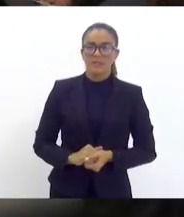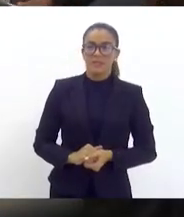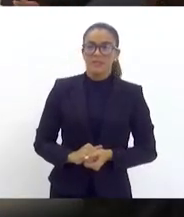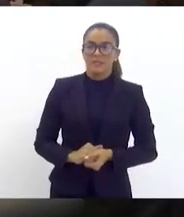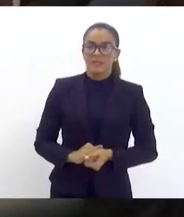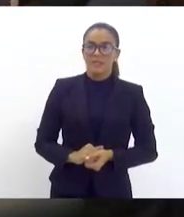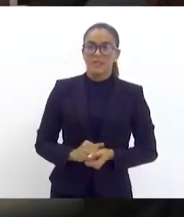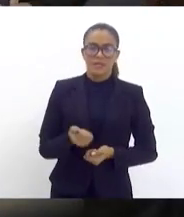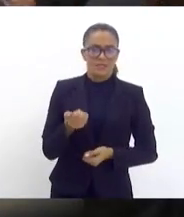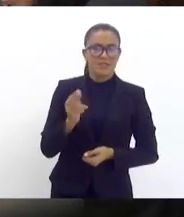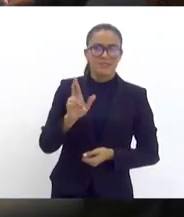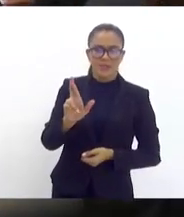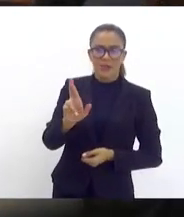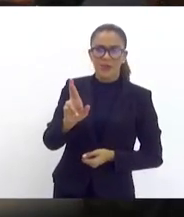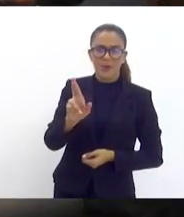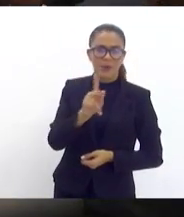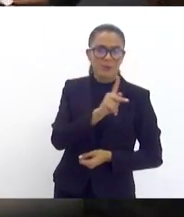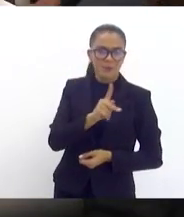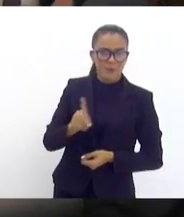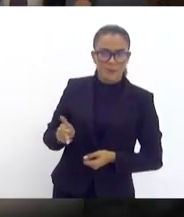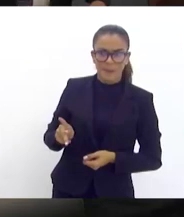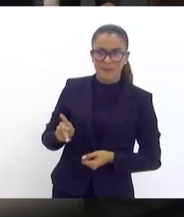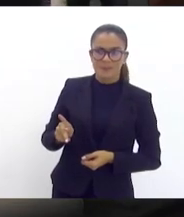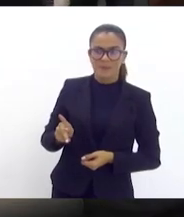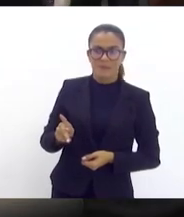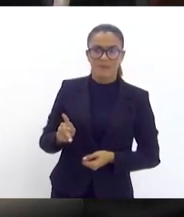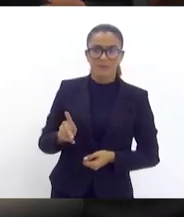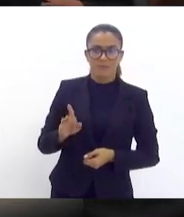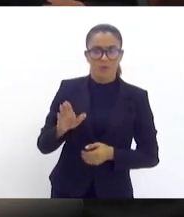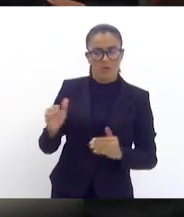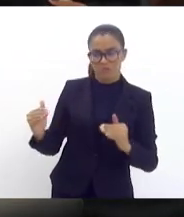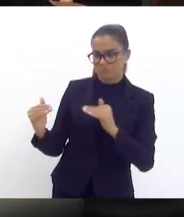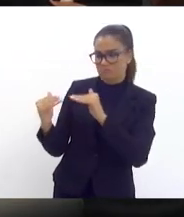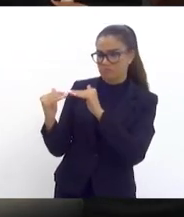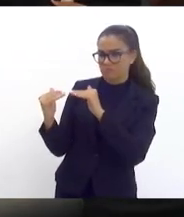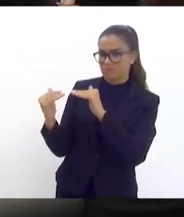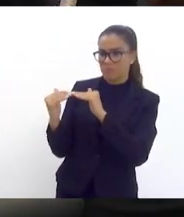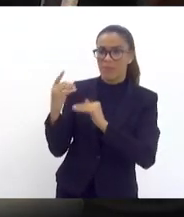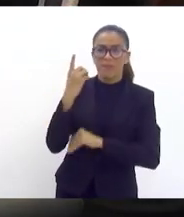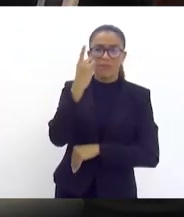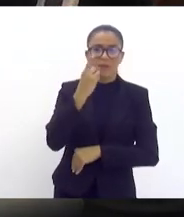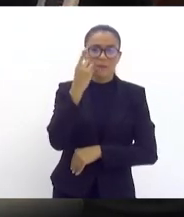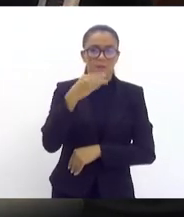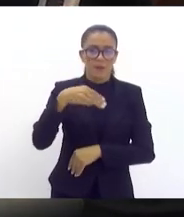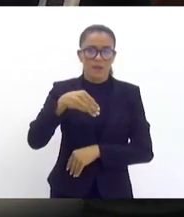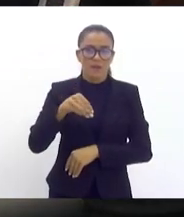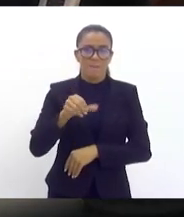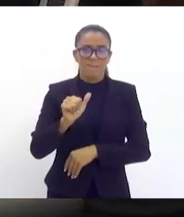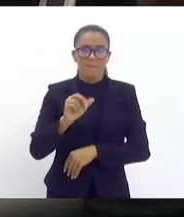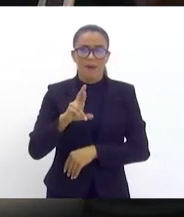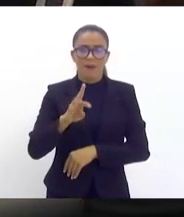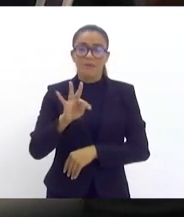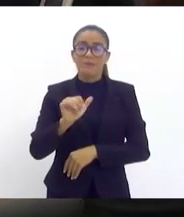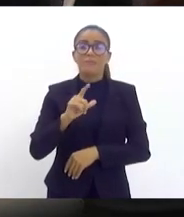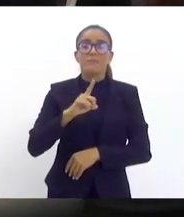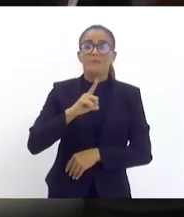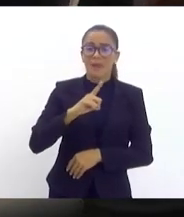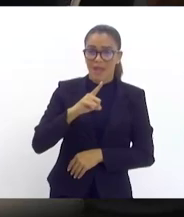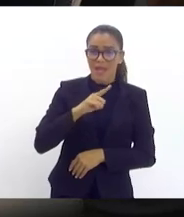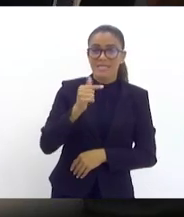Senhor presidente. Deputado Luiz Paulo, por favor. Guarda a razão a deputada Marta Rocha, porque existe a